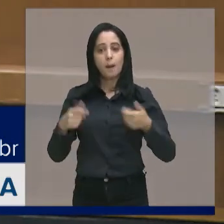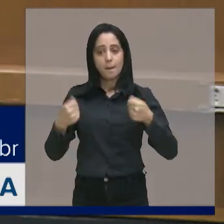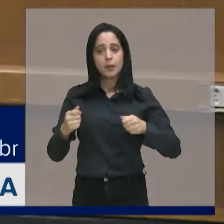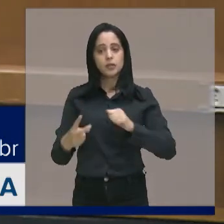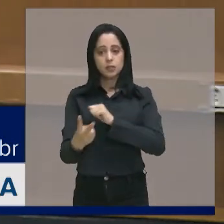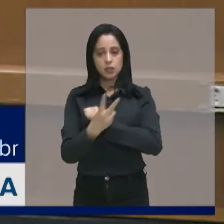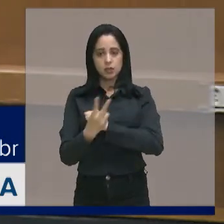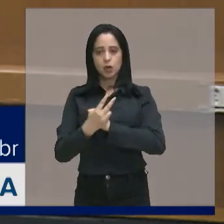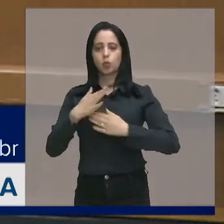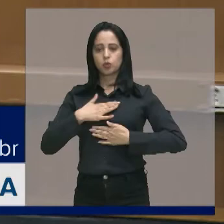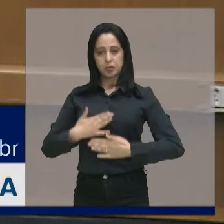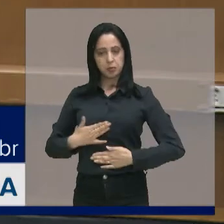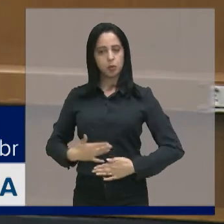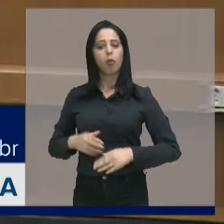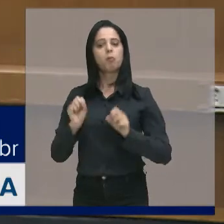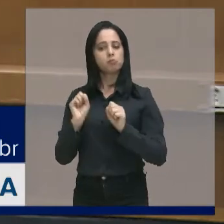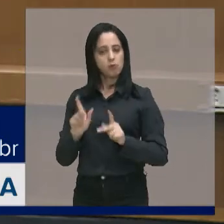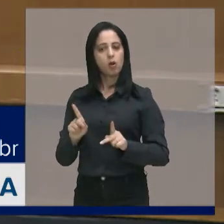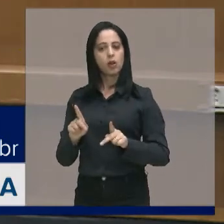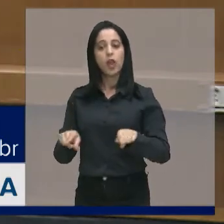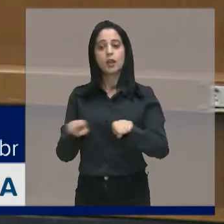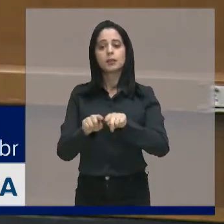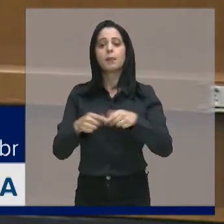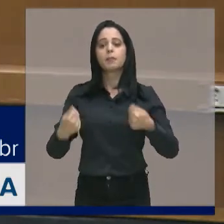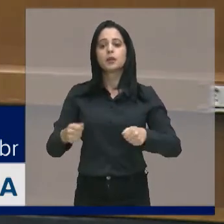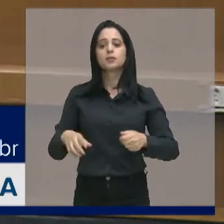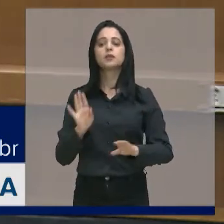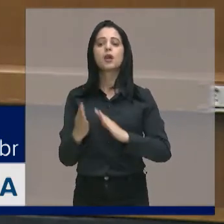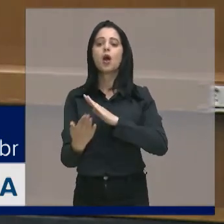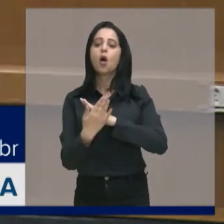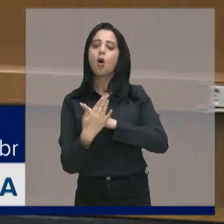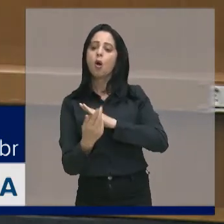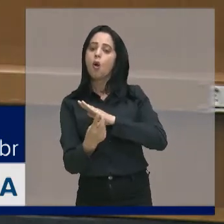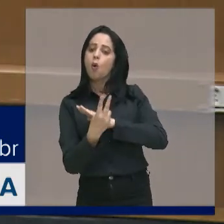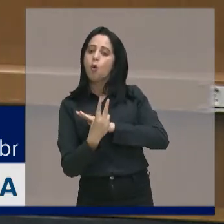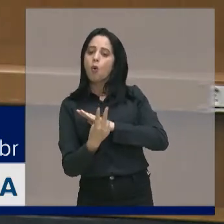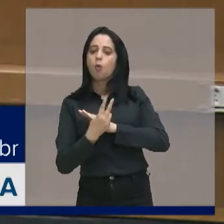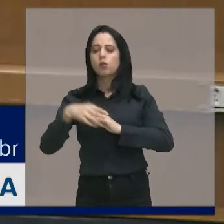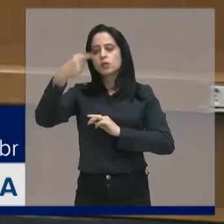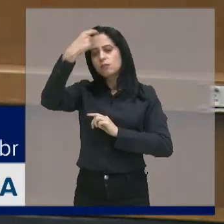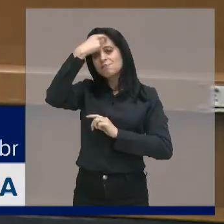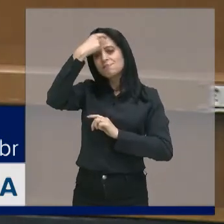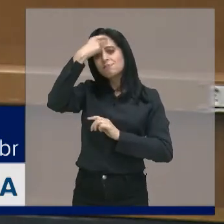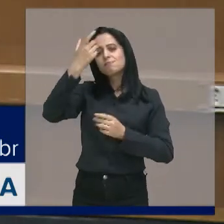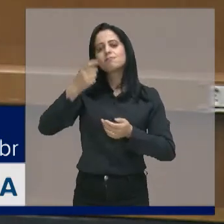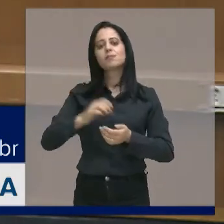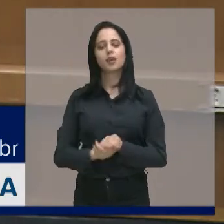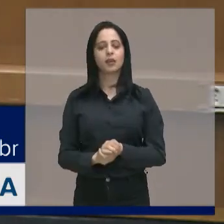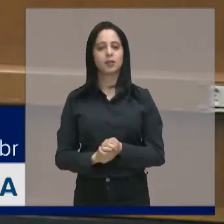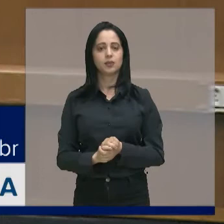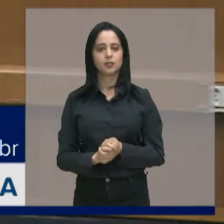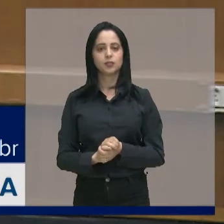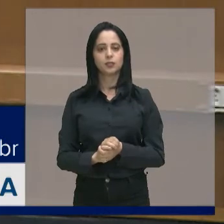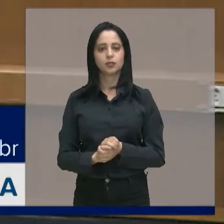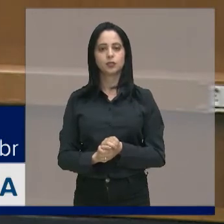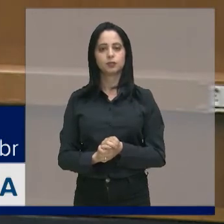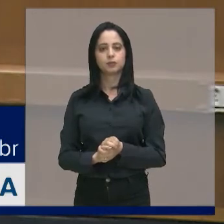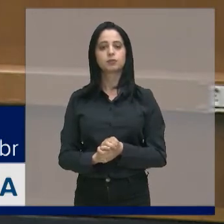a mental. E a prática de atividade, a gente sempre batalhou nisso, da retomada, mas com